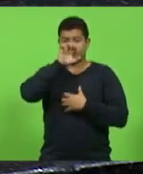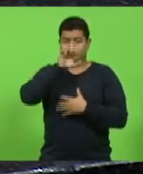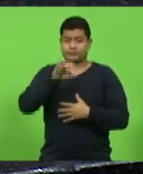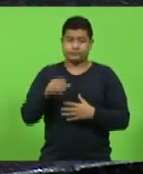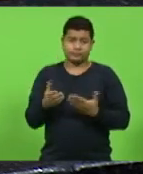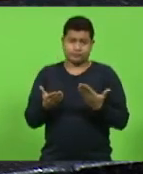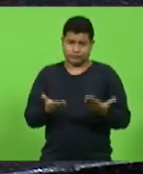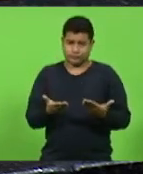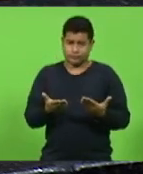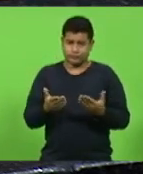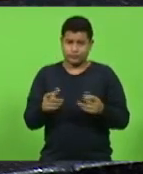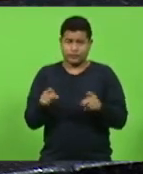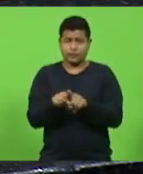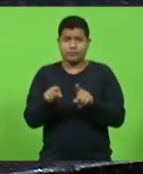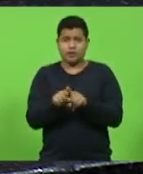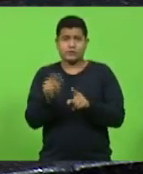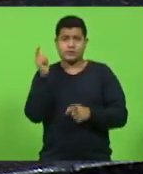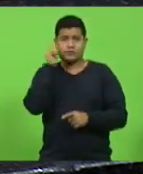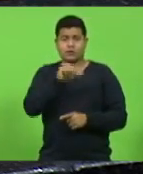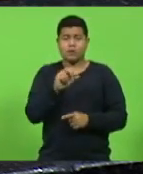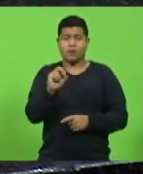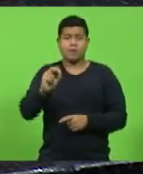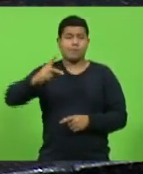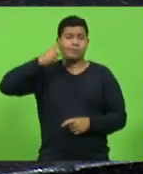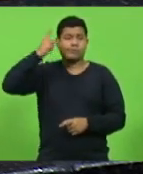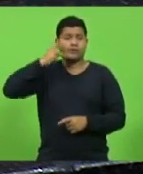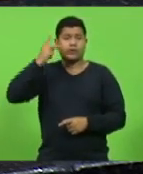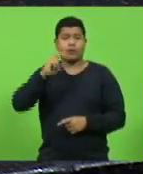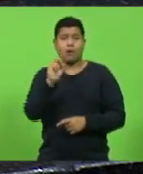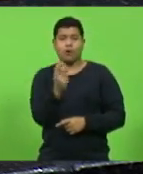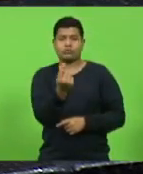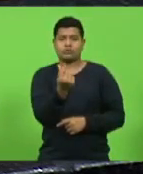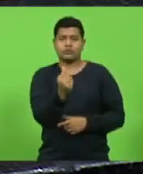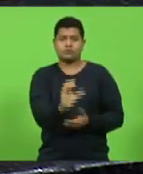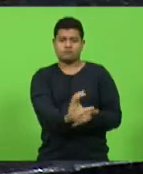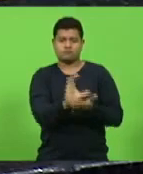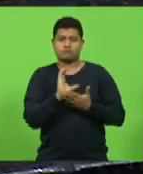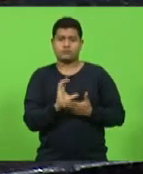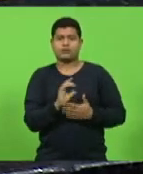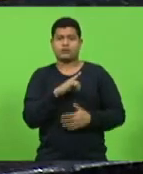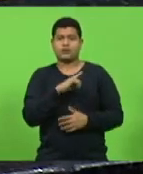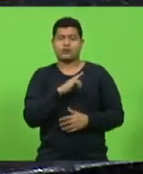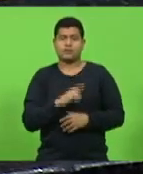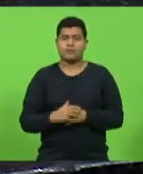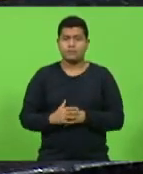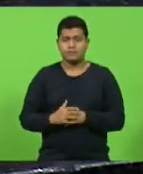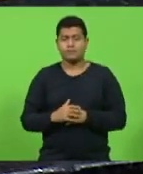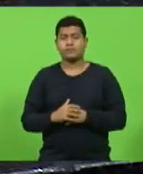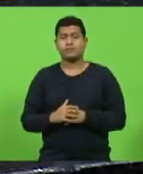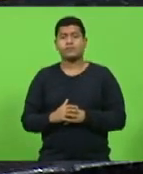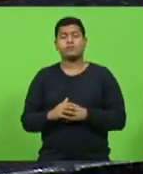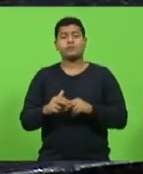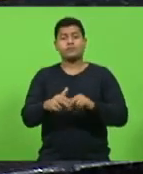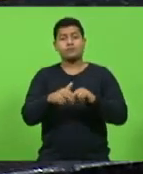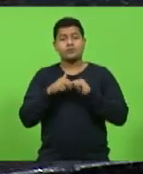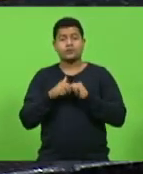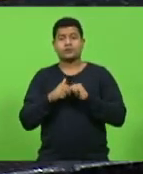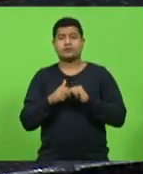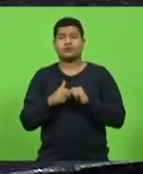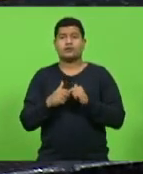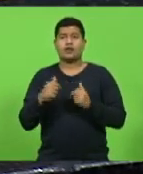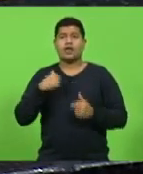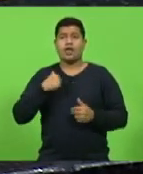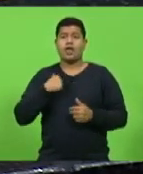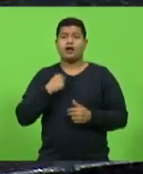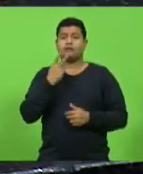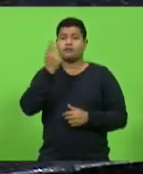se beneficiado política ou financeiramente do ato citado. É por estas razões que eu